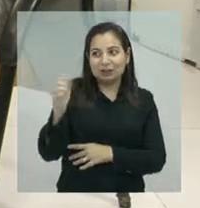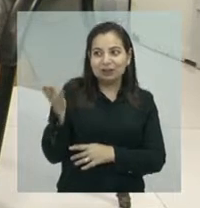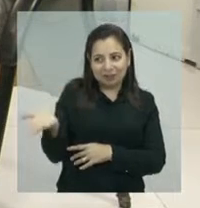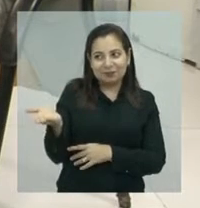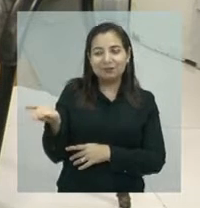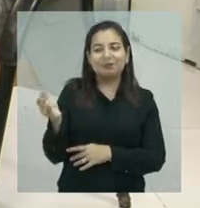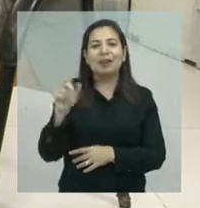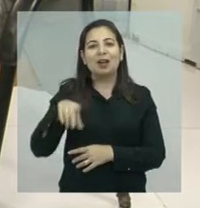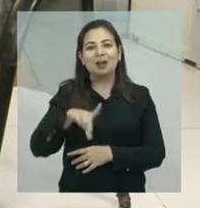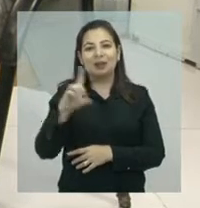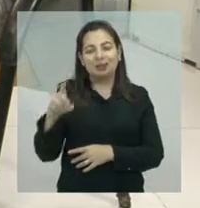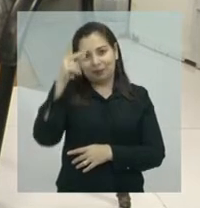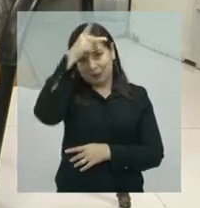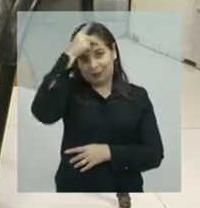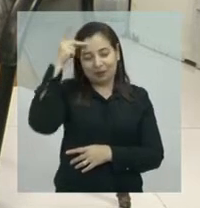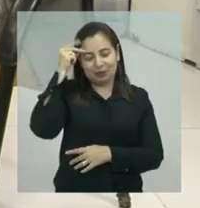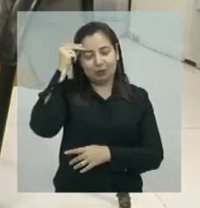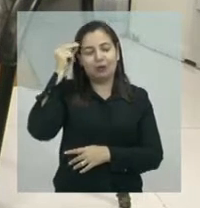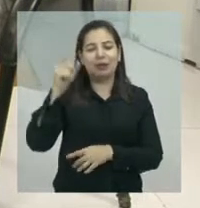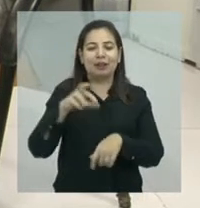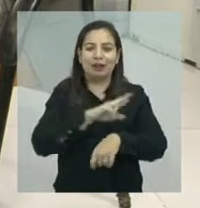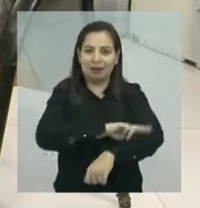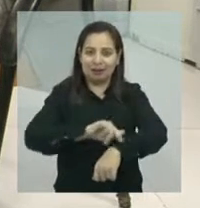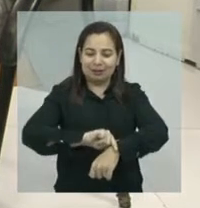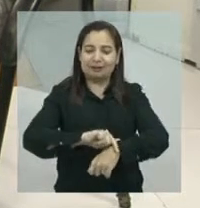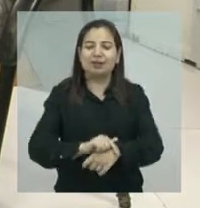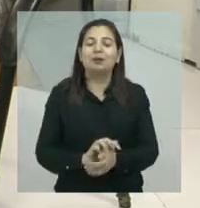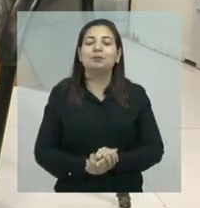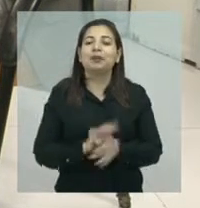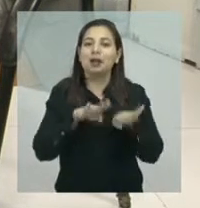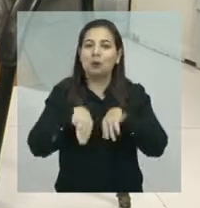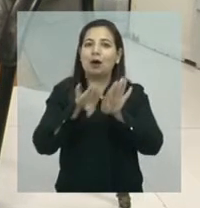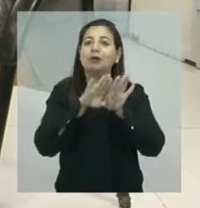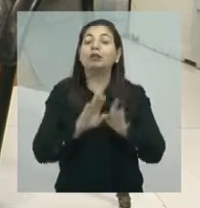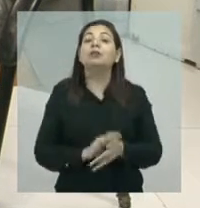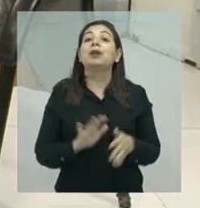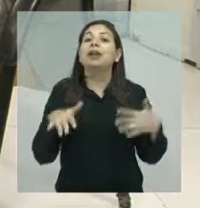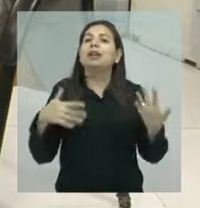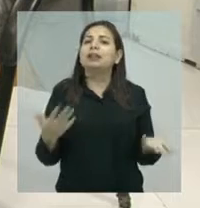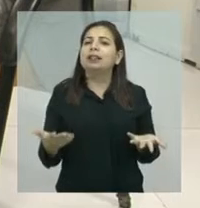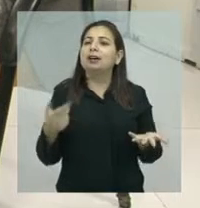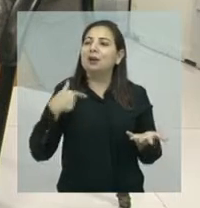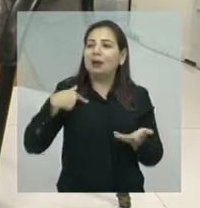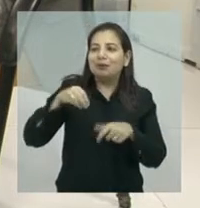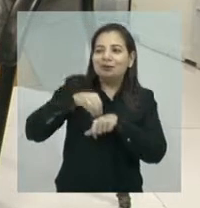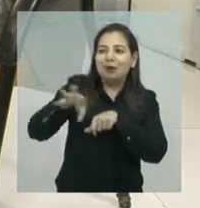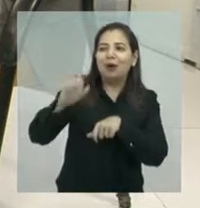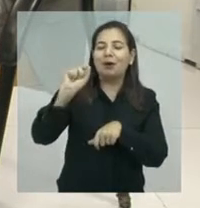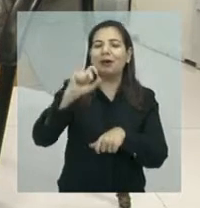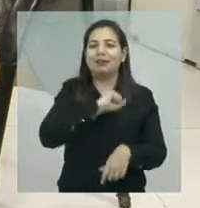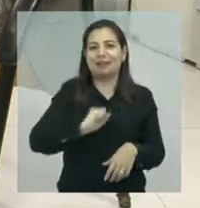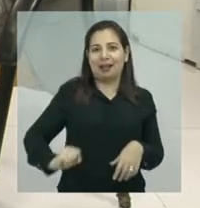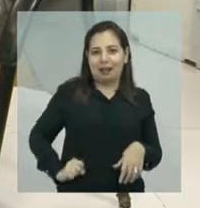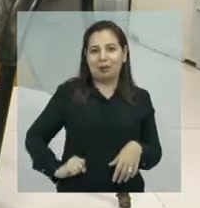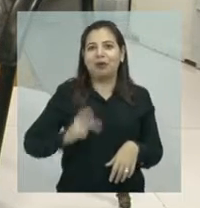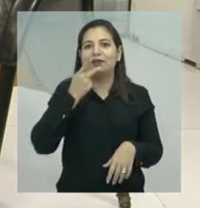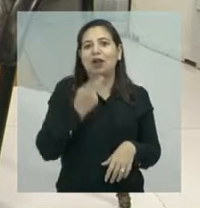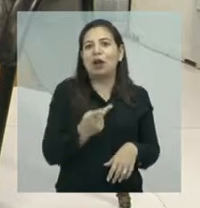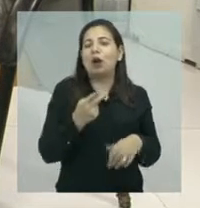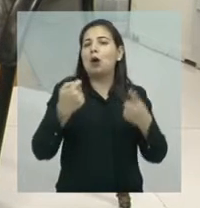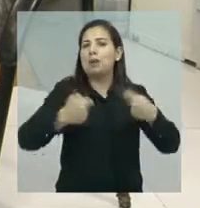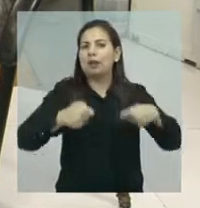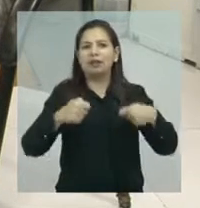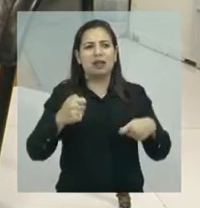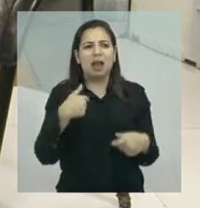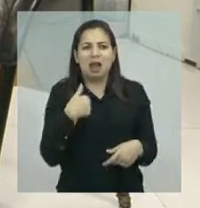uma uma senadora do Mato Grosso declarou há poucos dias, dentre outras coisas, ela se